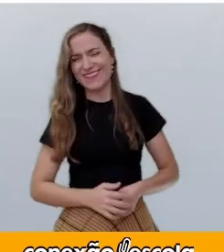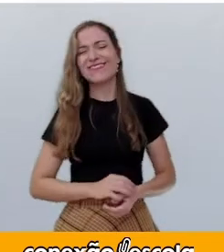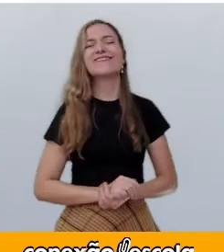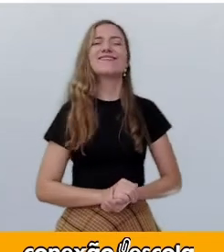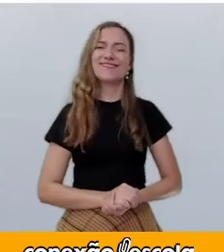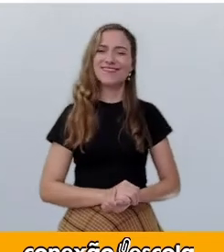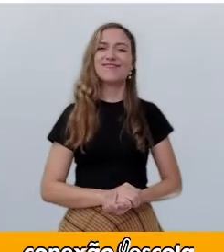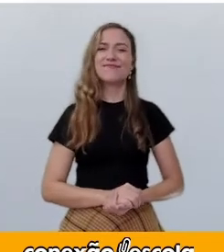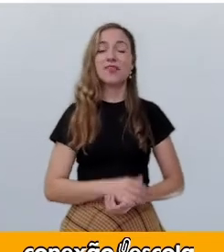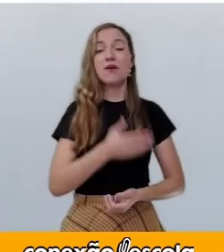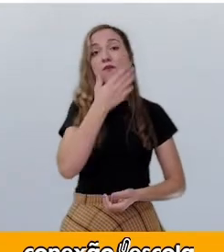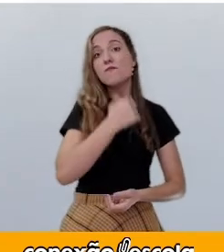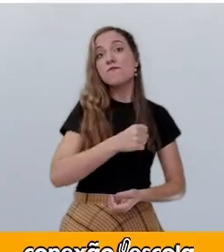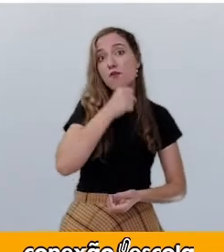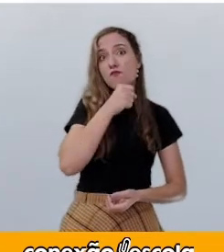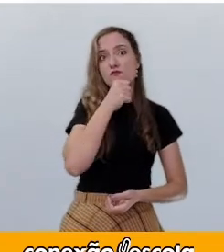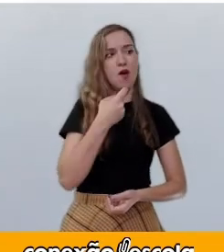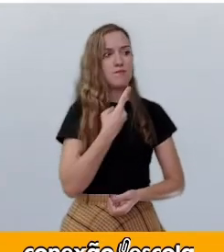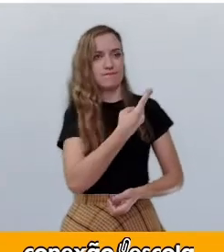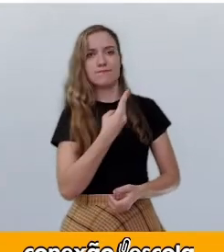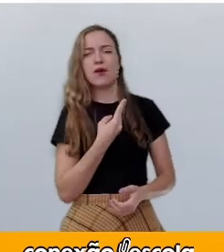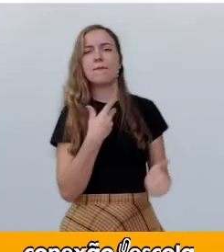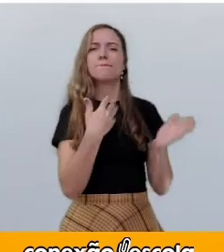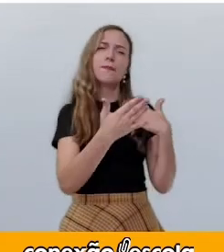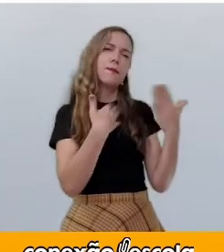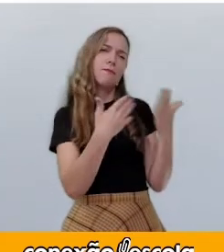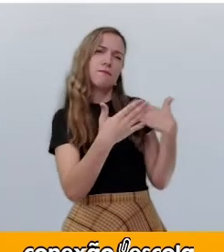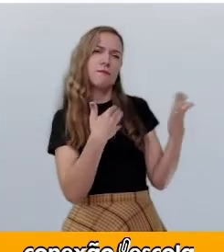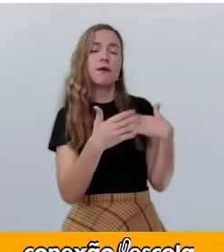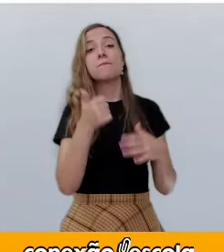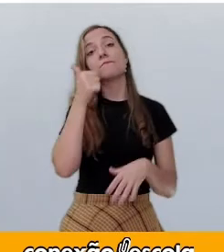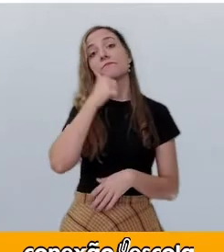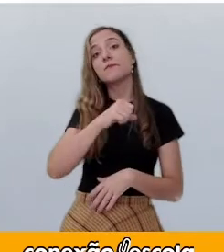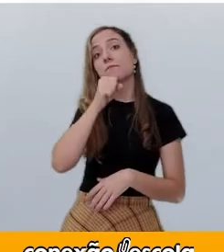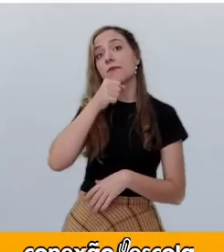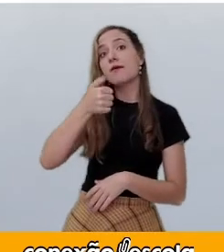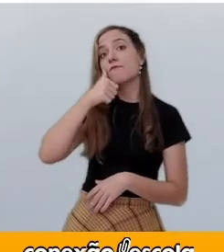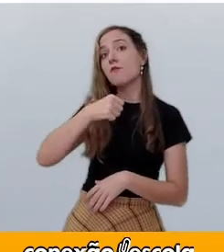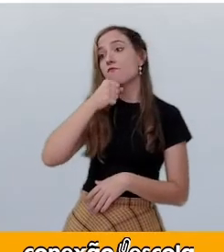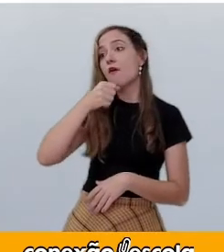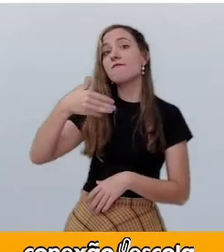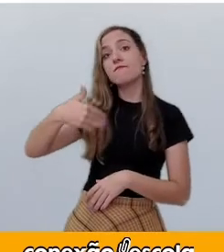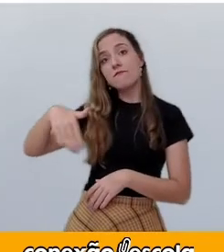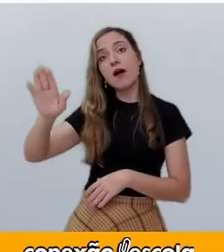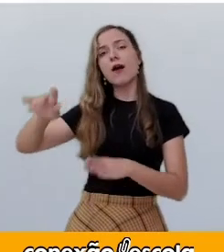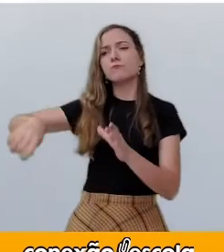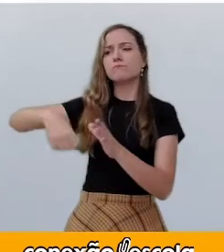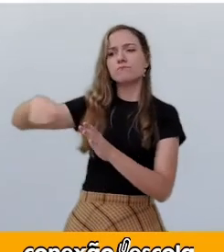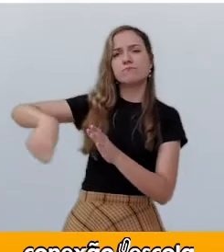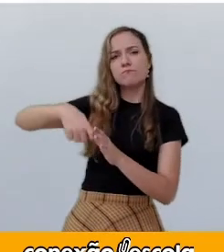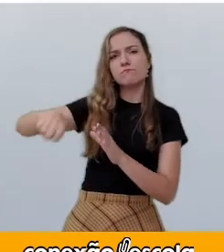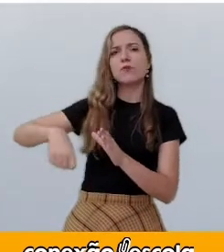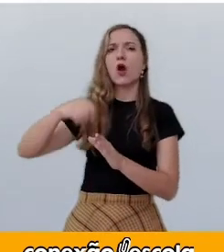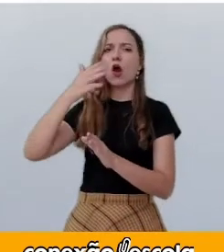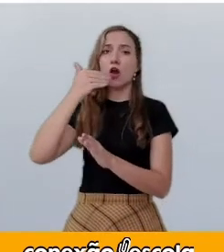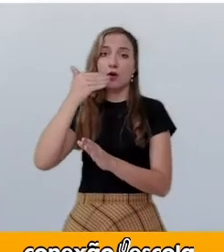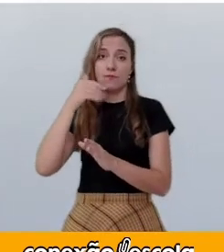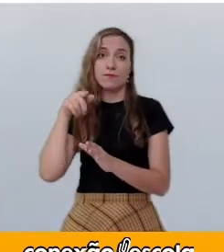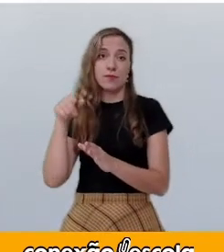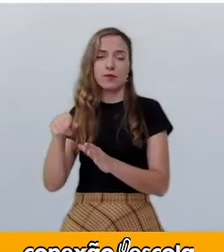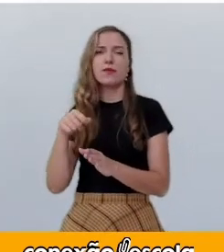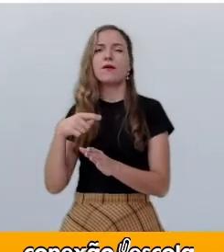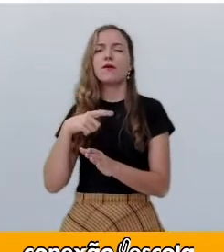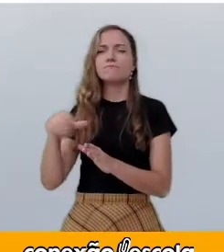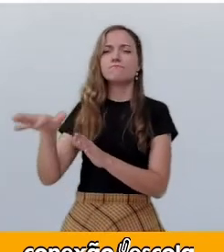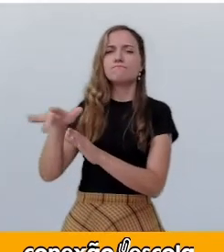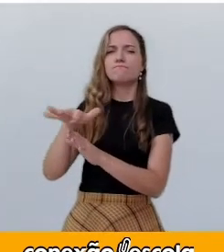enquanto Vovô e eu conversarvamos a mamãe e a vovó preparava o almoço e o